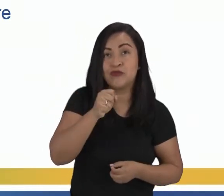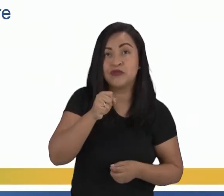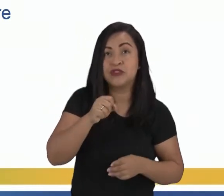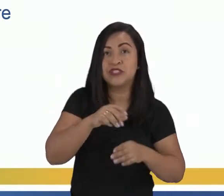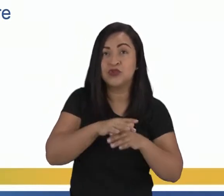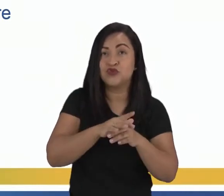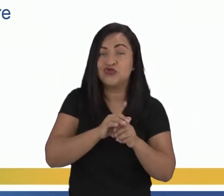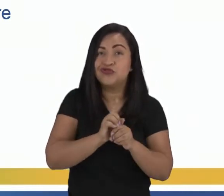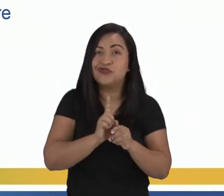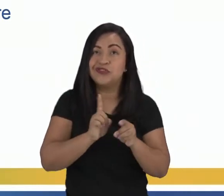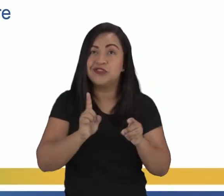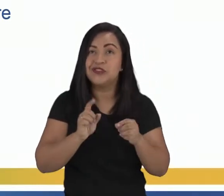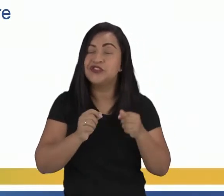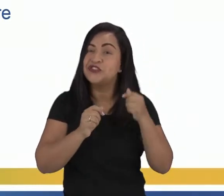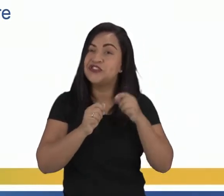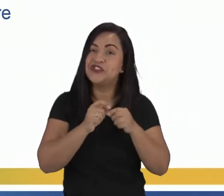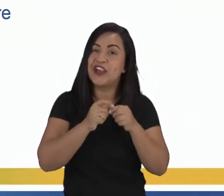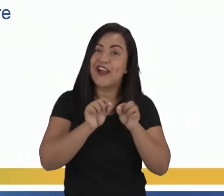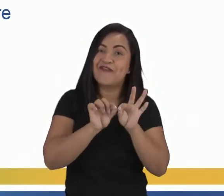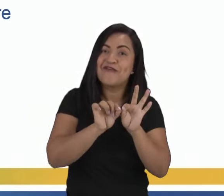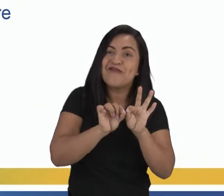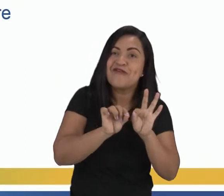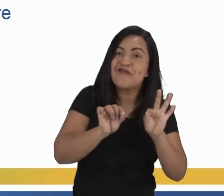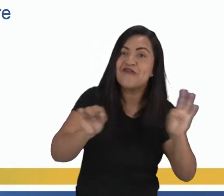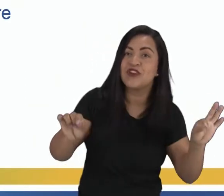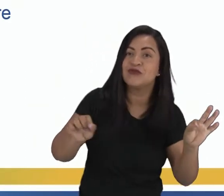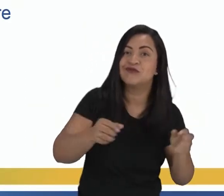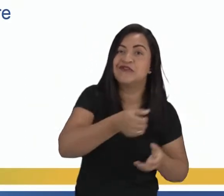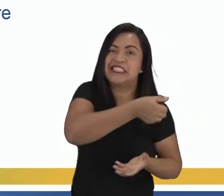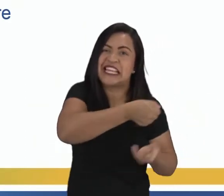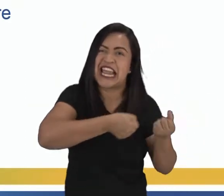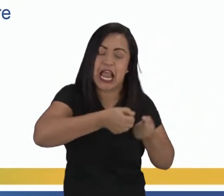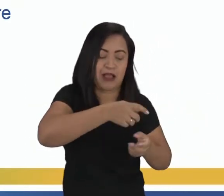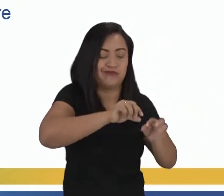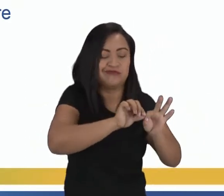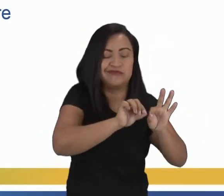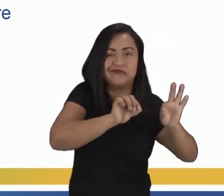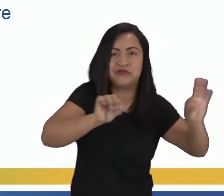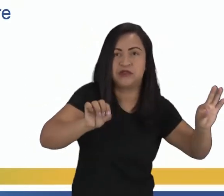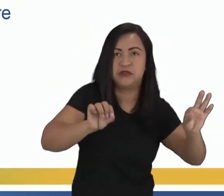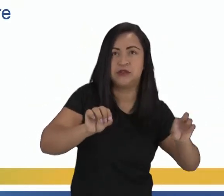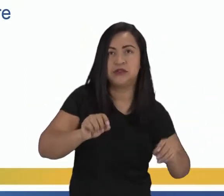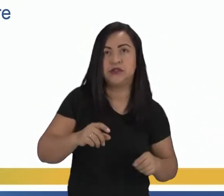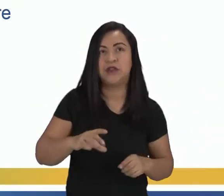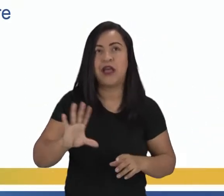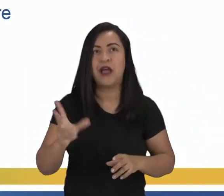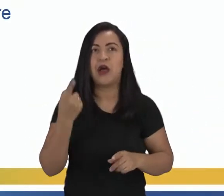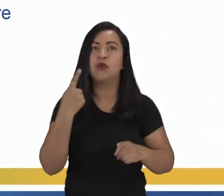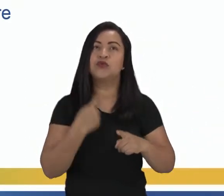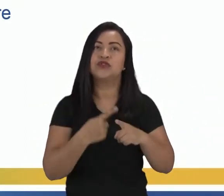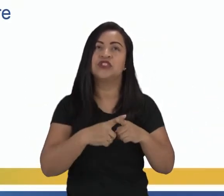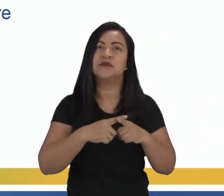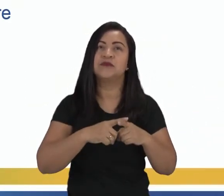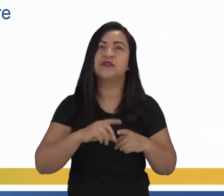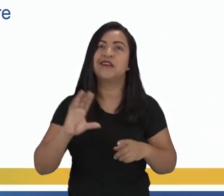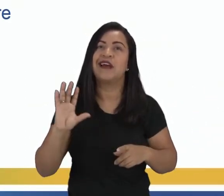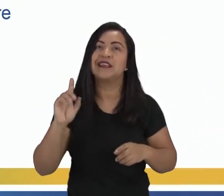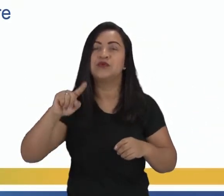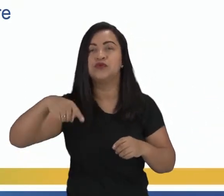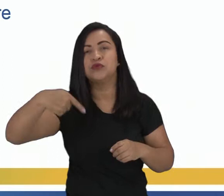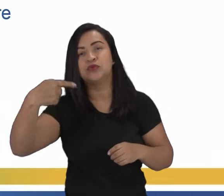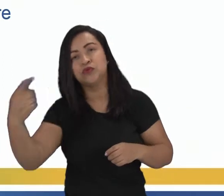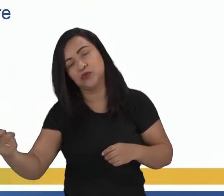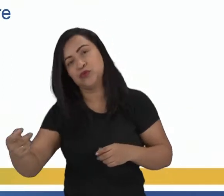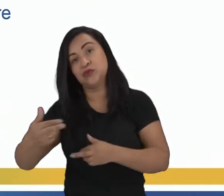nos tirantes, que são fios e cabos. Essa força surge por consequência da ação de outros corpos. Então, é uma força